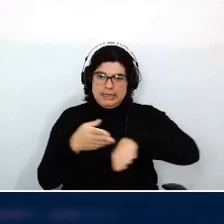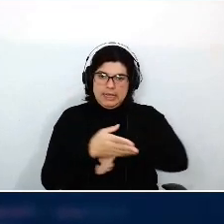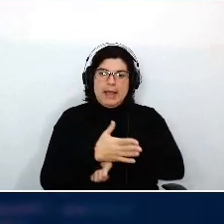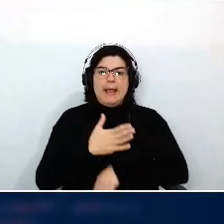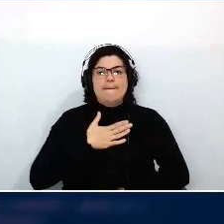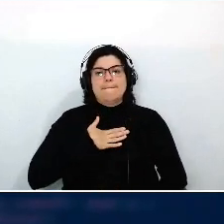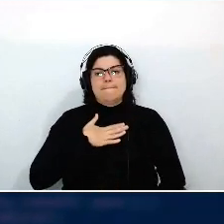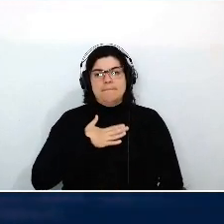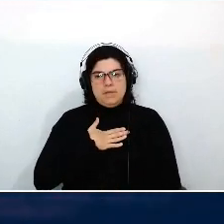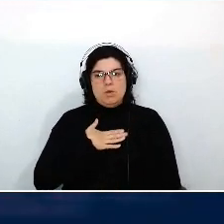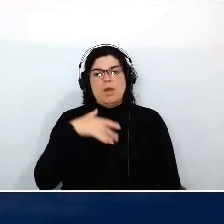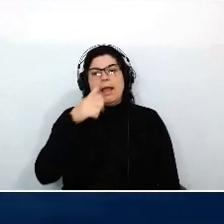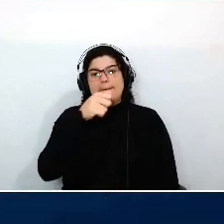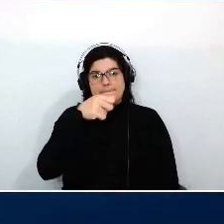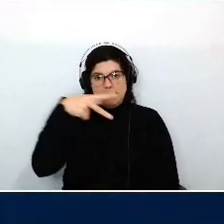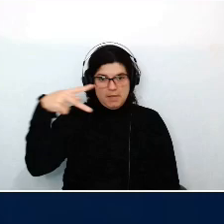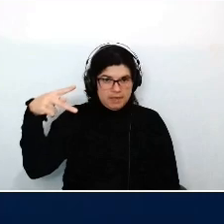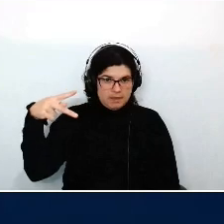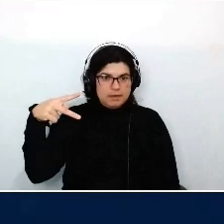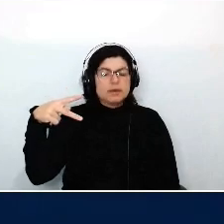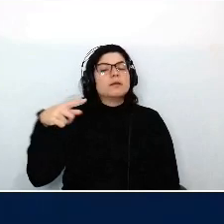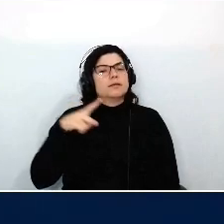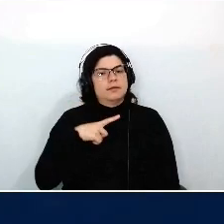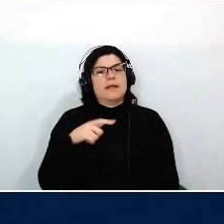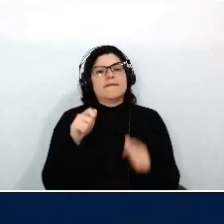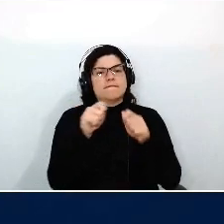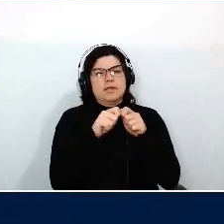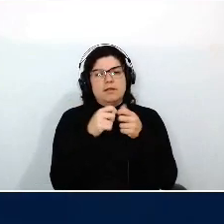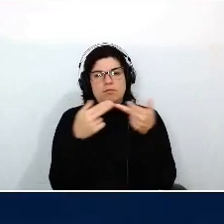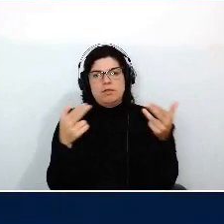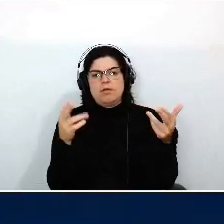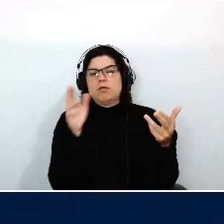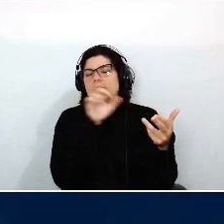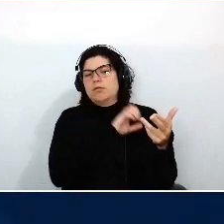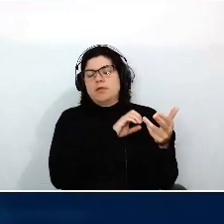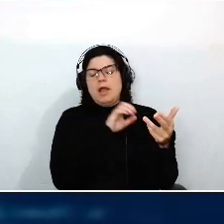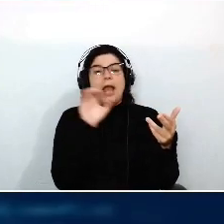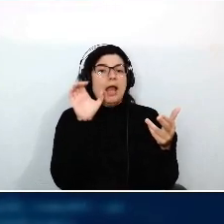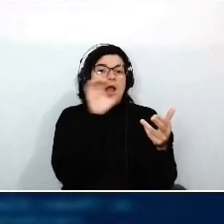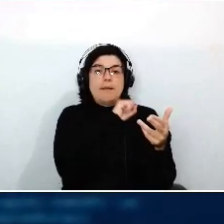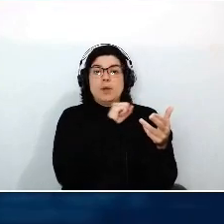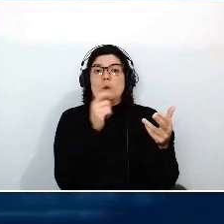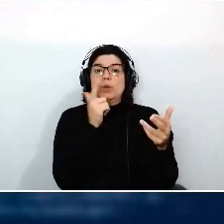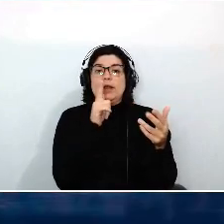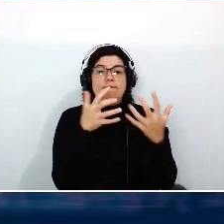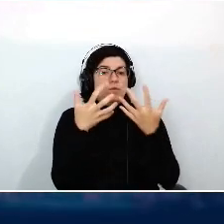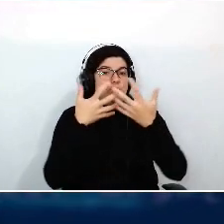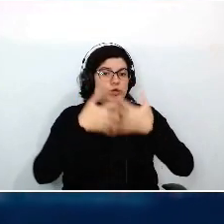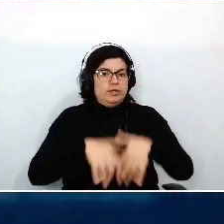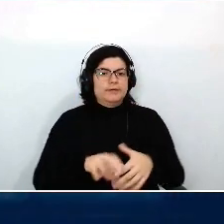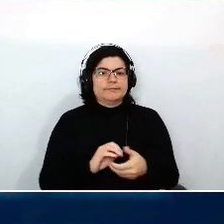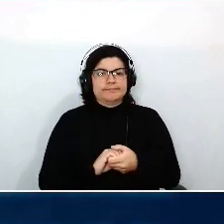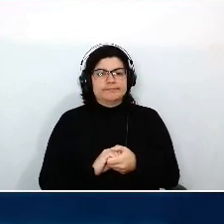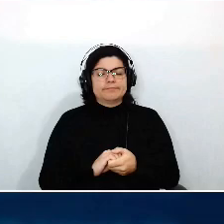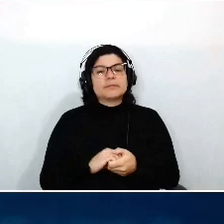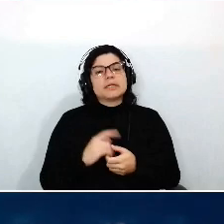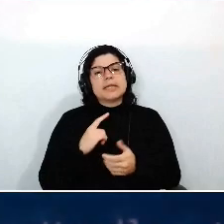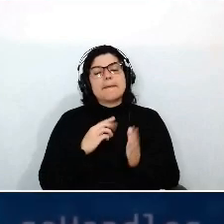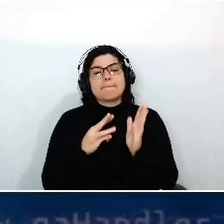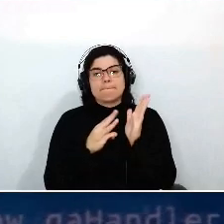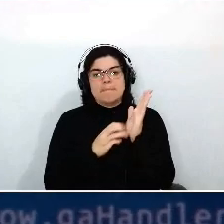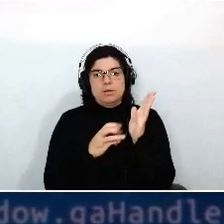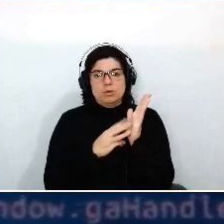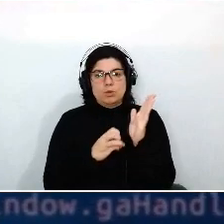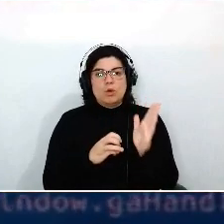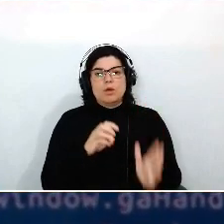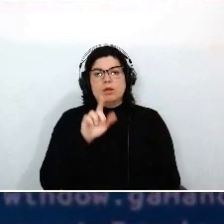eu tive que fazer esse wrapzinho aí para as coisas poderem funcionar. Mas aí vai que vai. Então, eu estou chamando o método get na minha app,